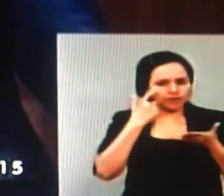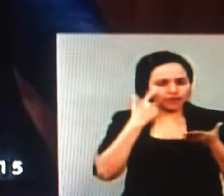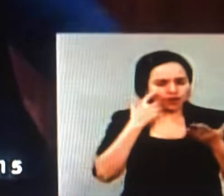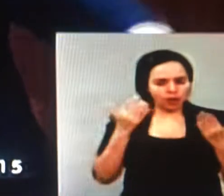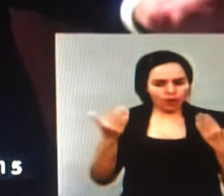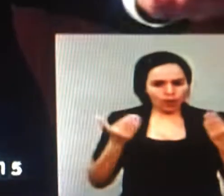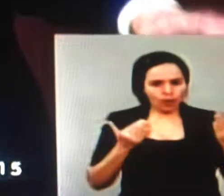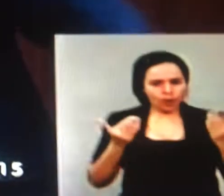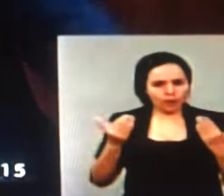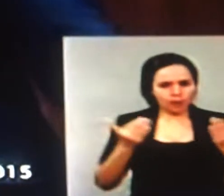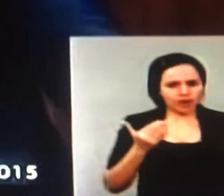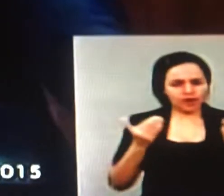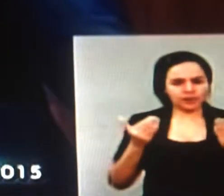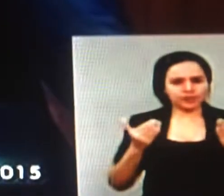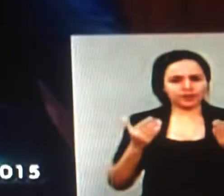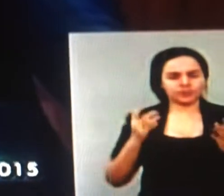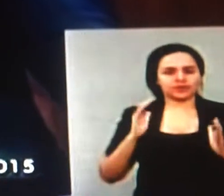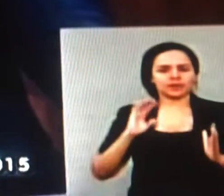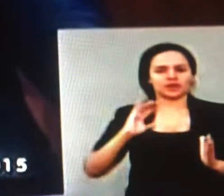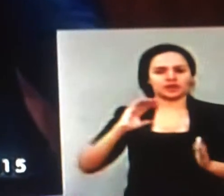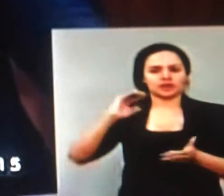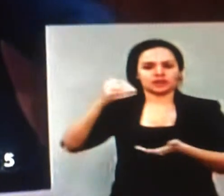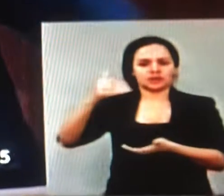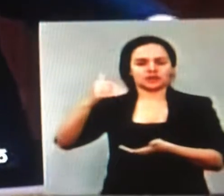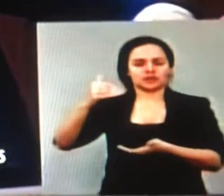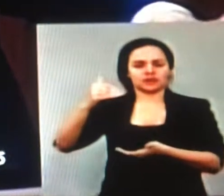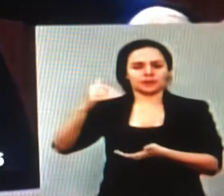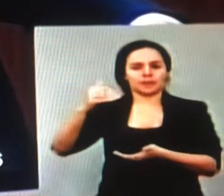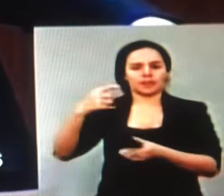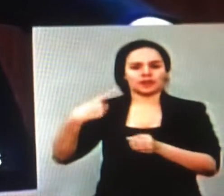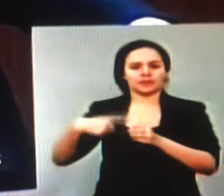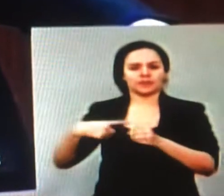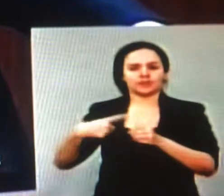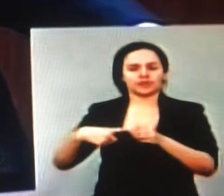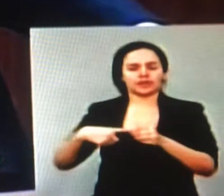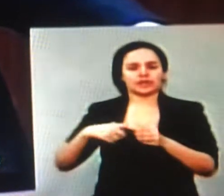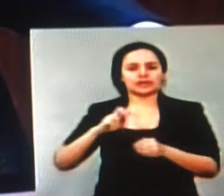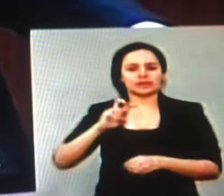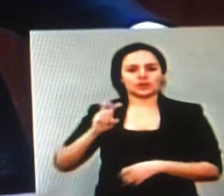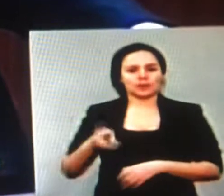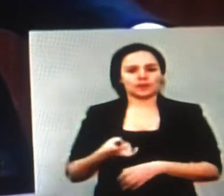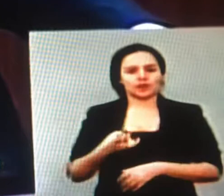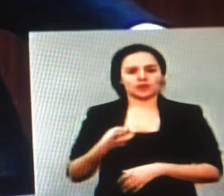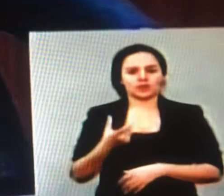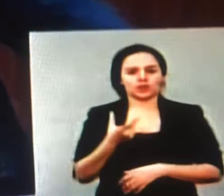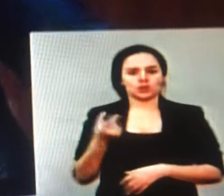mesma cisterna que o Ministério enviou por R$ 2.700, o município comprou por 5.200.